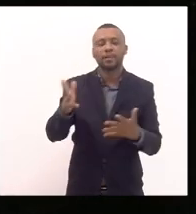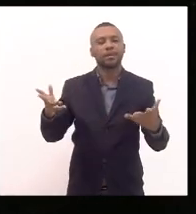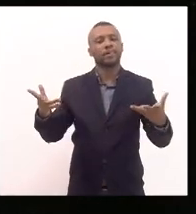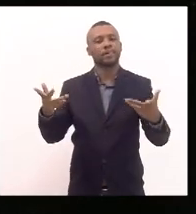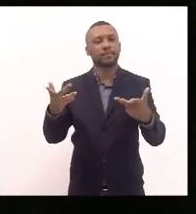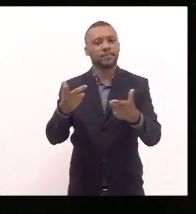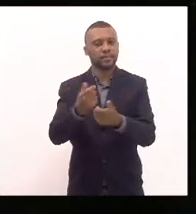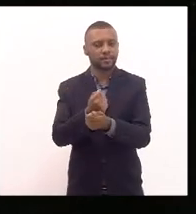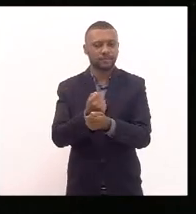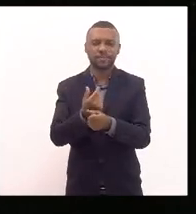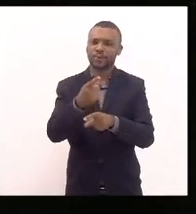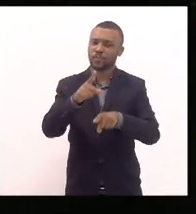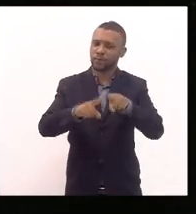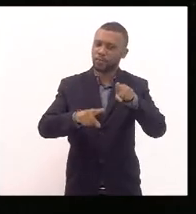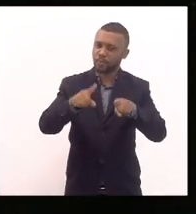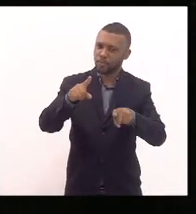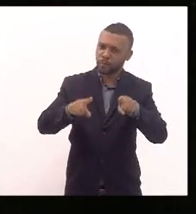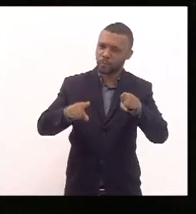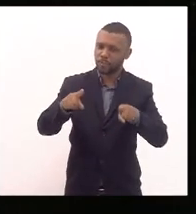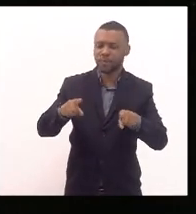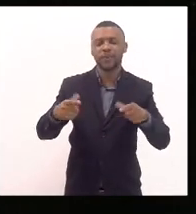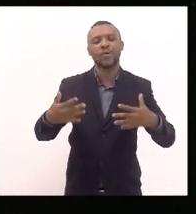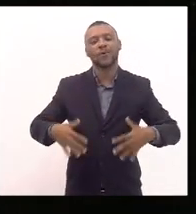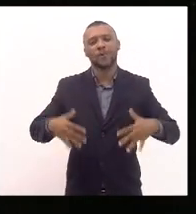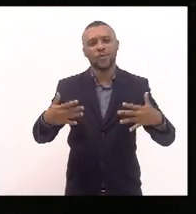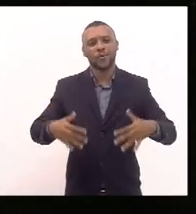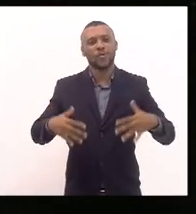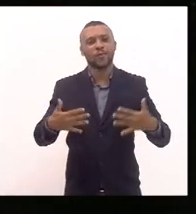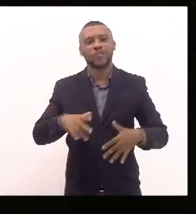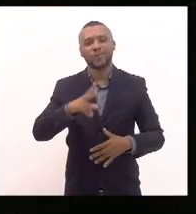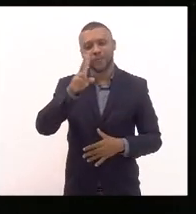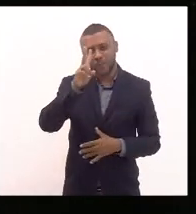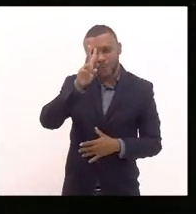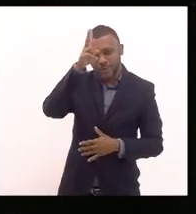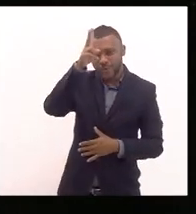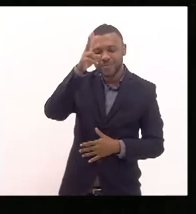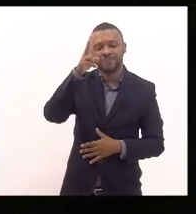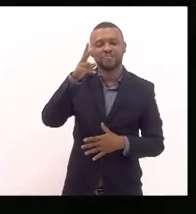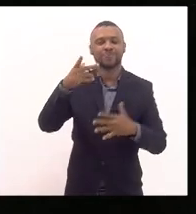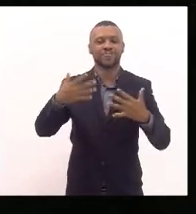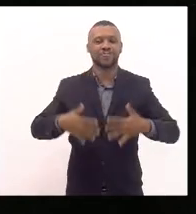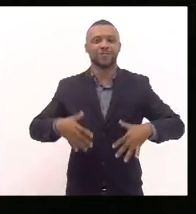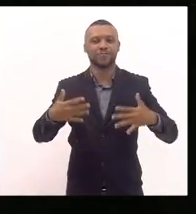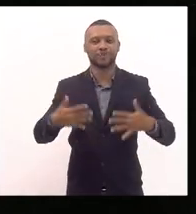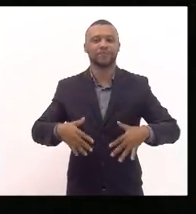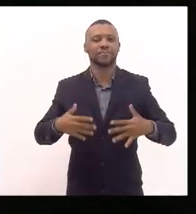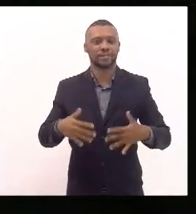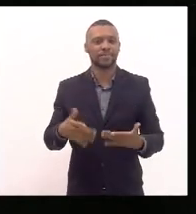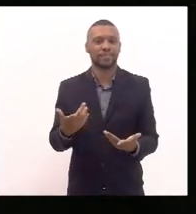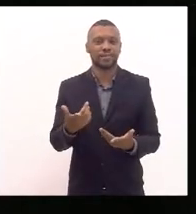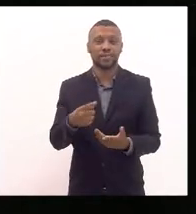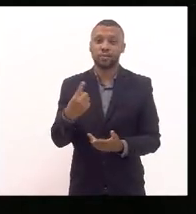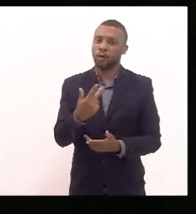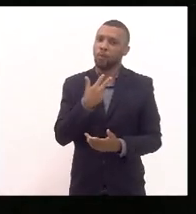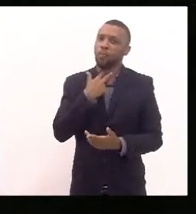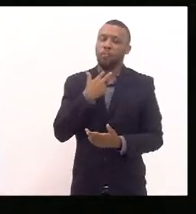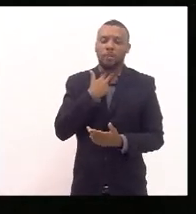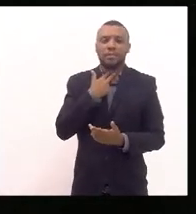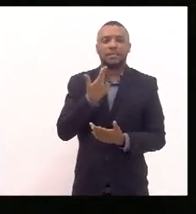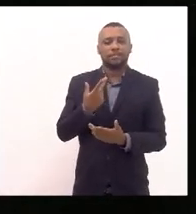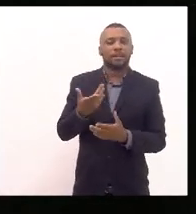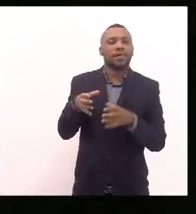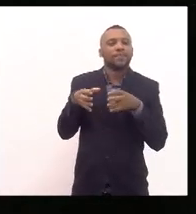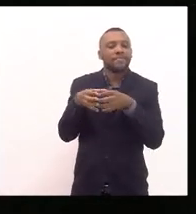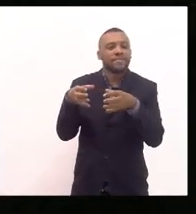ele tem uma diversidade tremenda ele tem uma potencialidade enorme nós não podemos